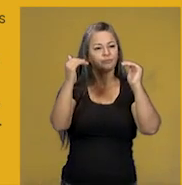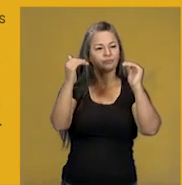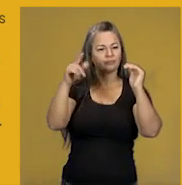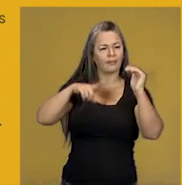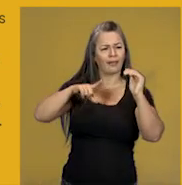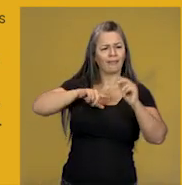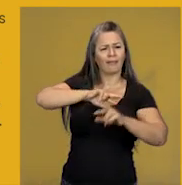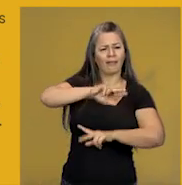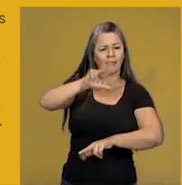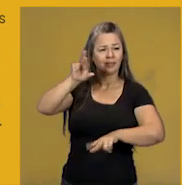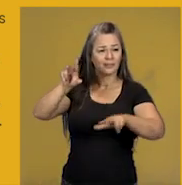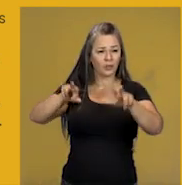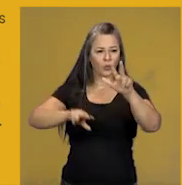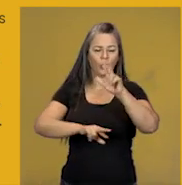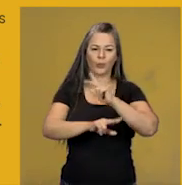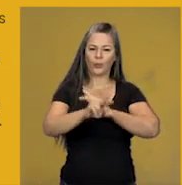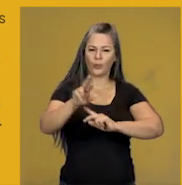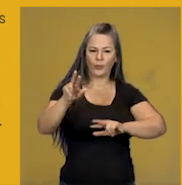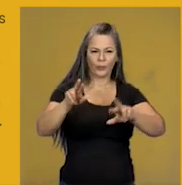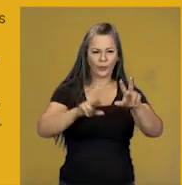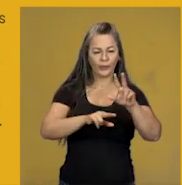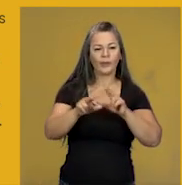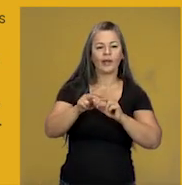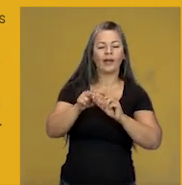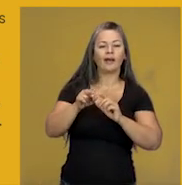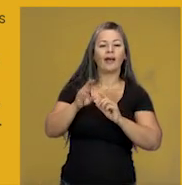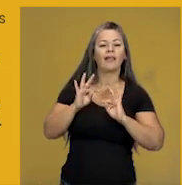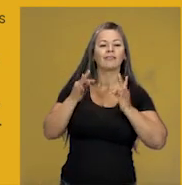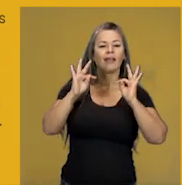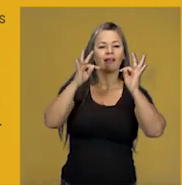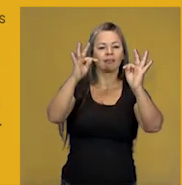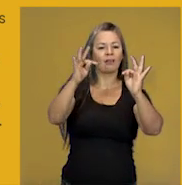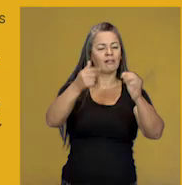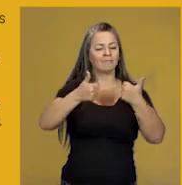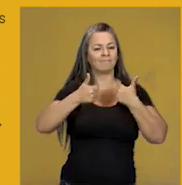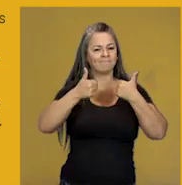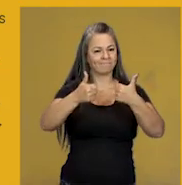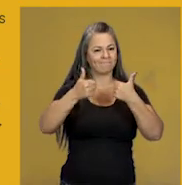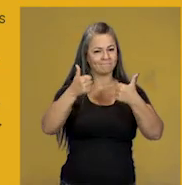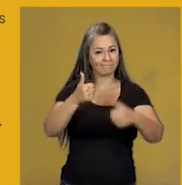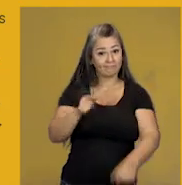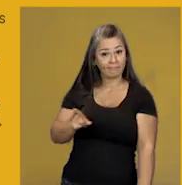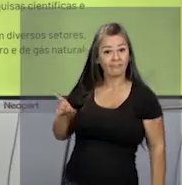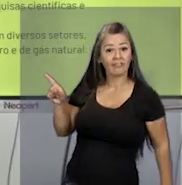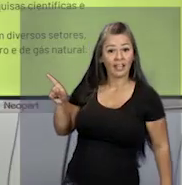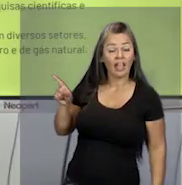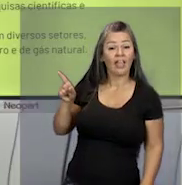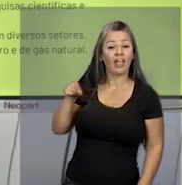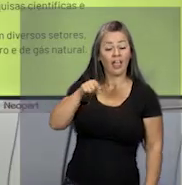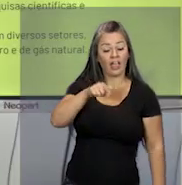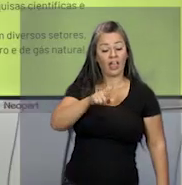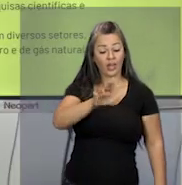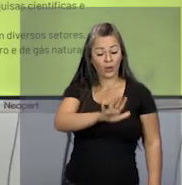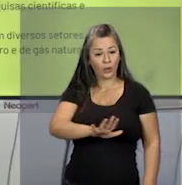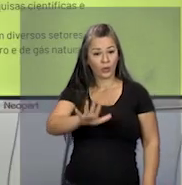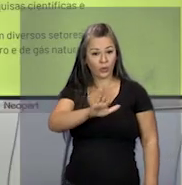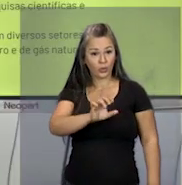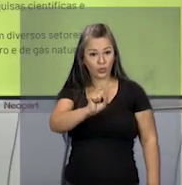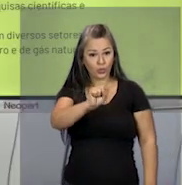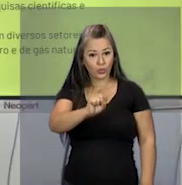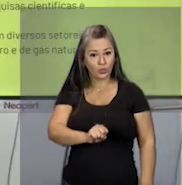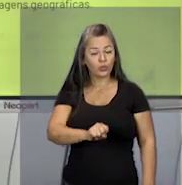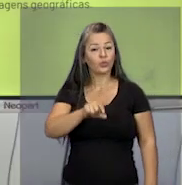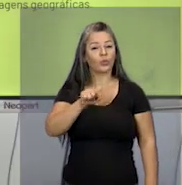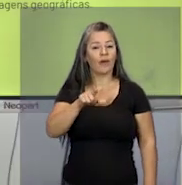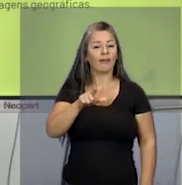atividades extrativistas, ou seja, a região Centro-Sul é aquelas características principais de uma região mais desenvolvida economicamente.